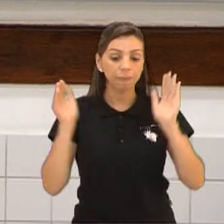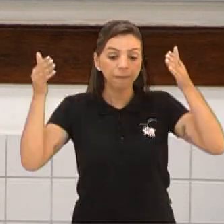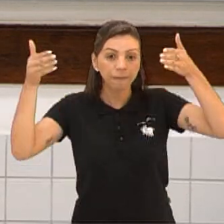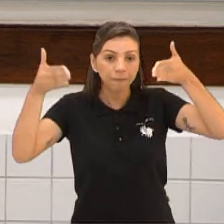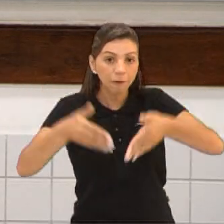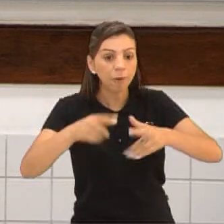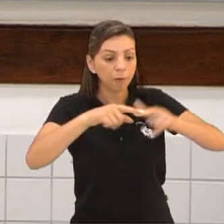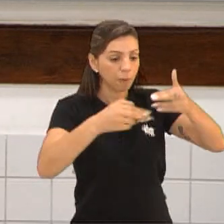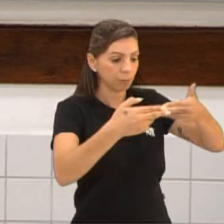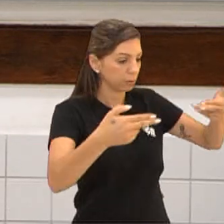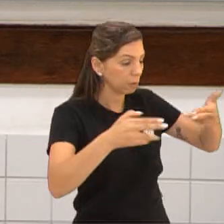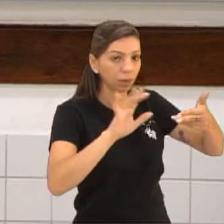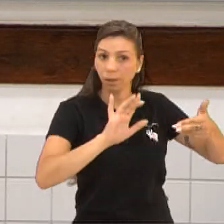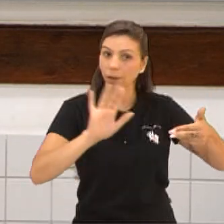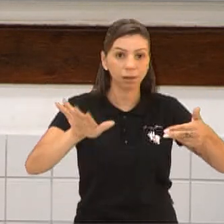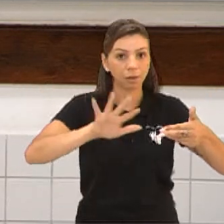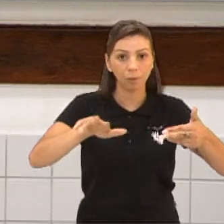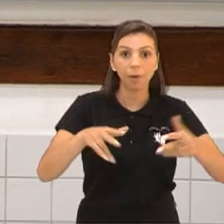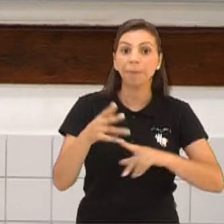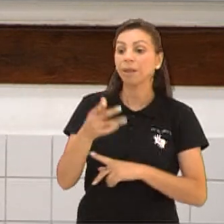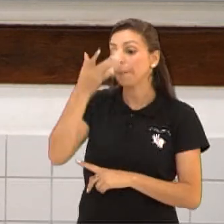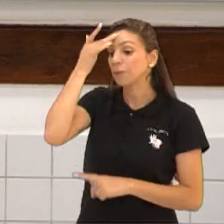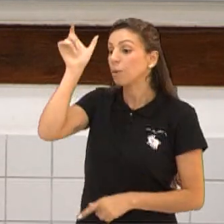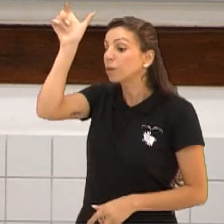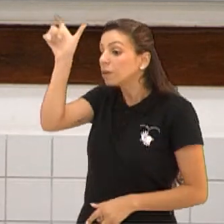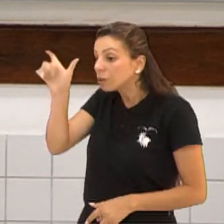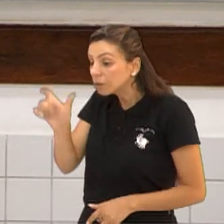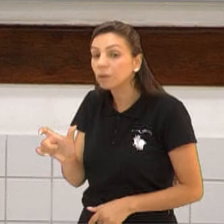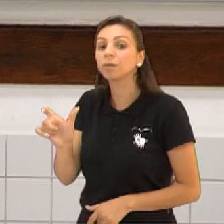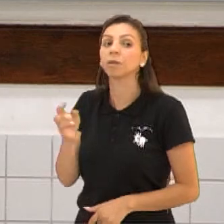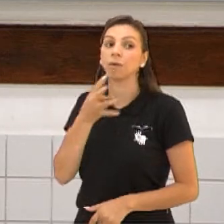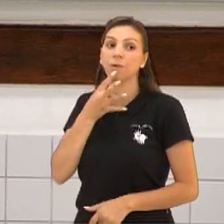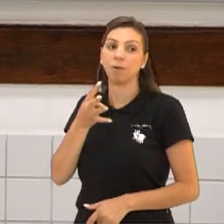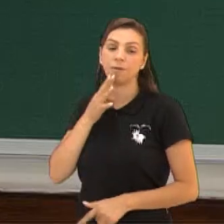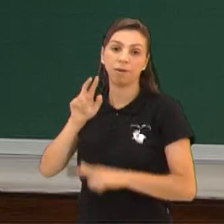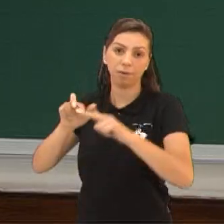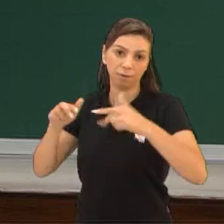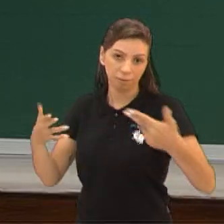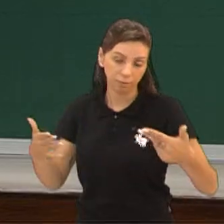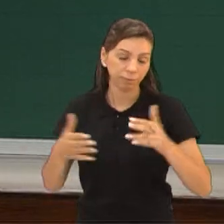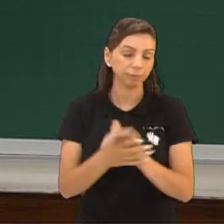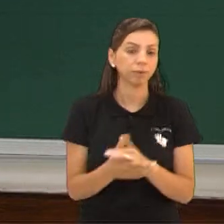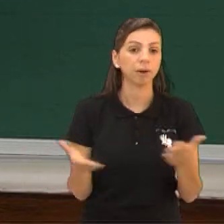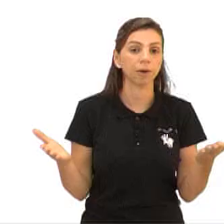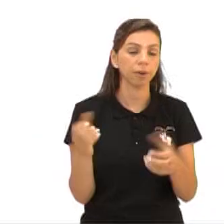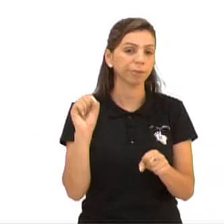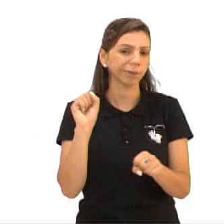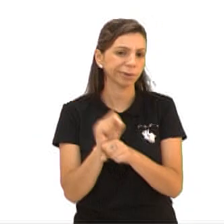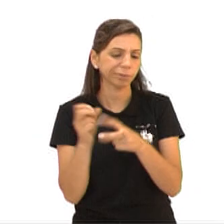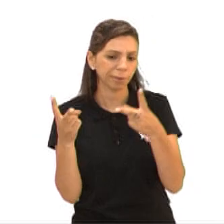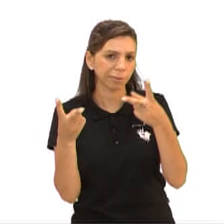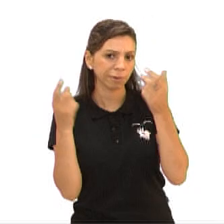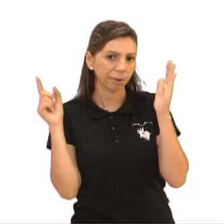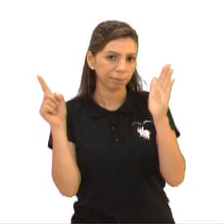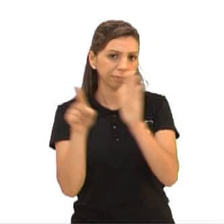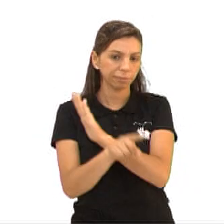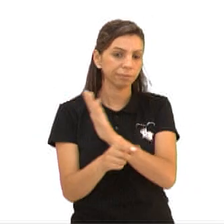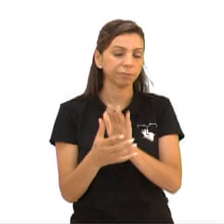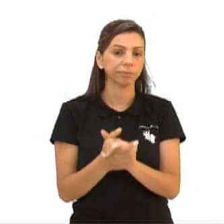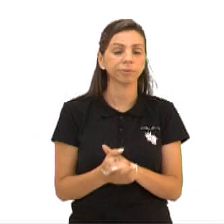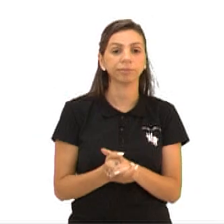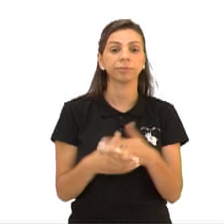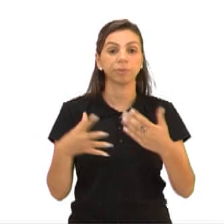ao objeto, e sim a quem conhece o objeto, que é o sujeito. Parando aqui um pouquinho para observar essa questão, vamos ver.